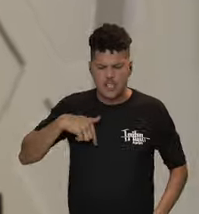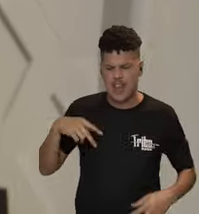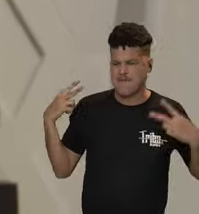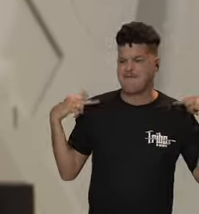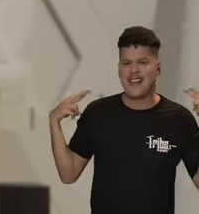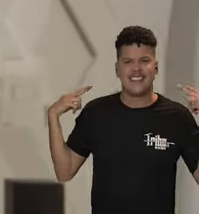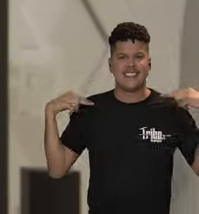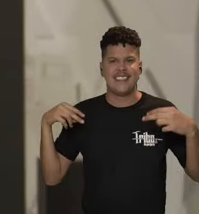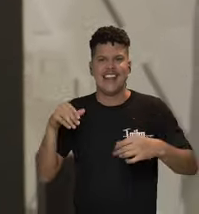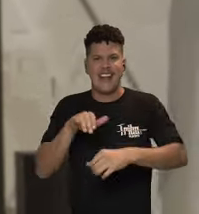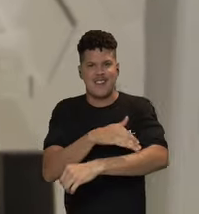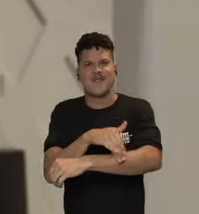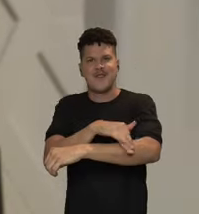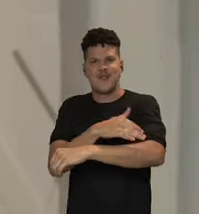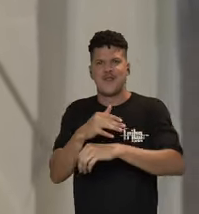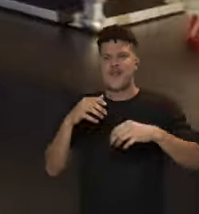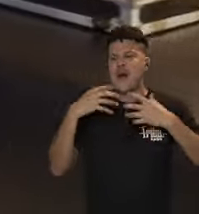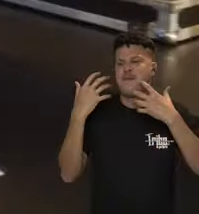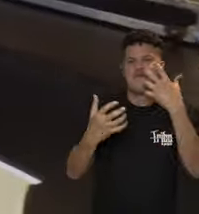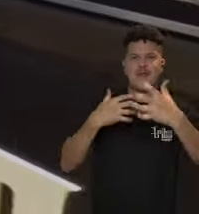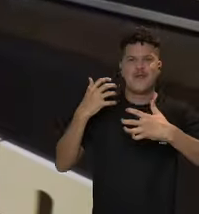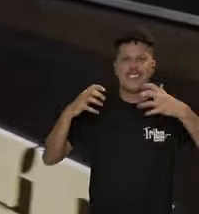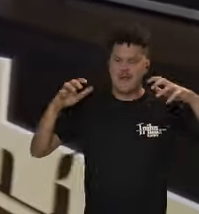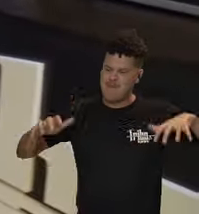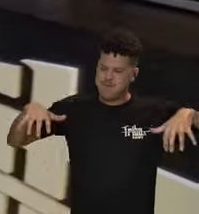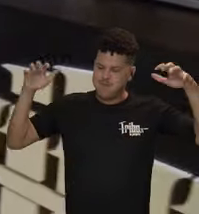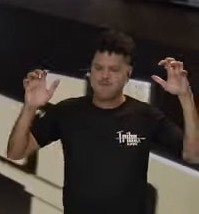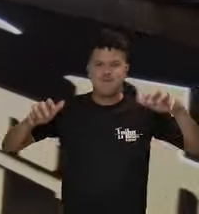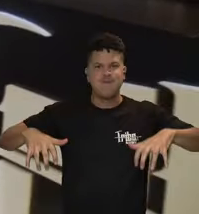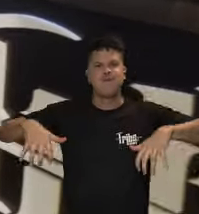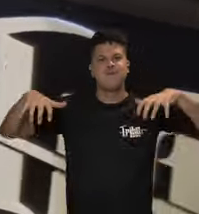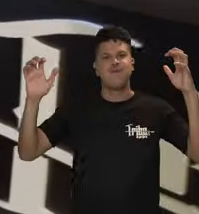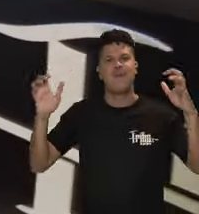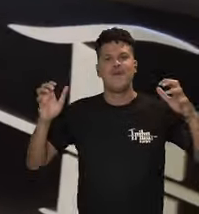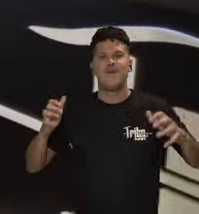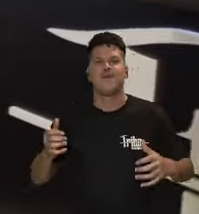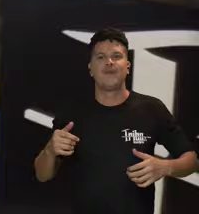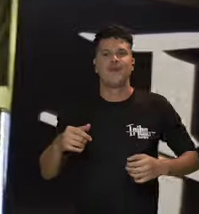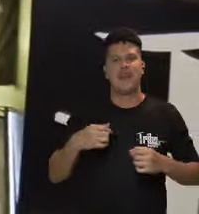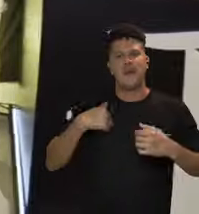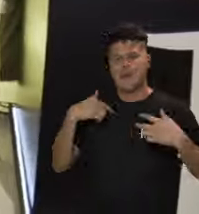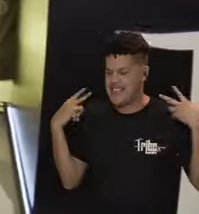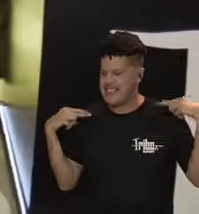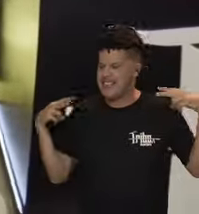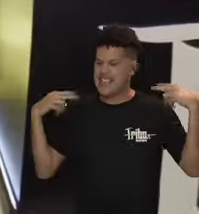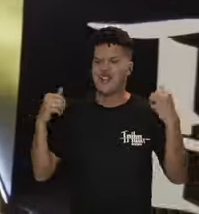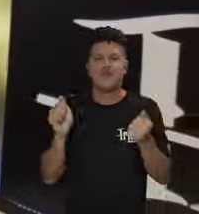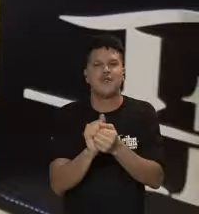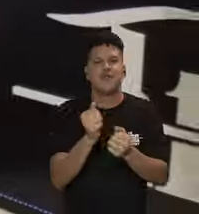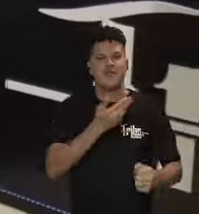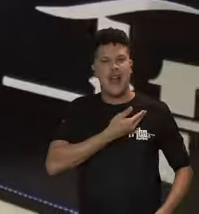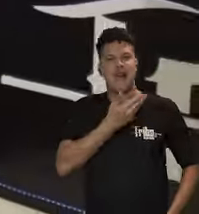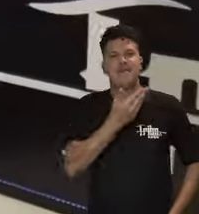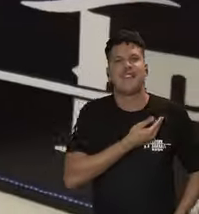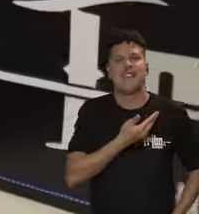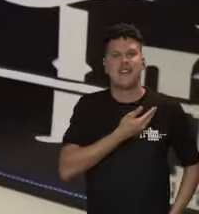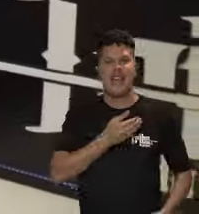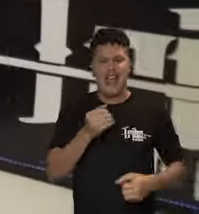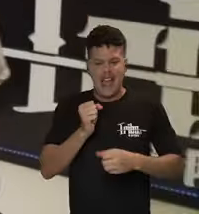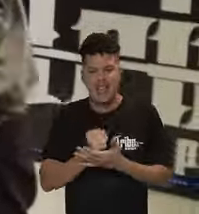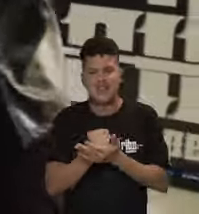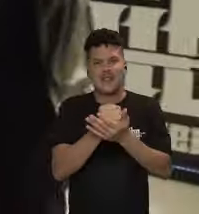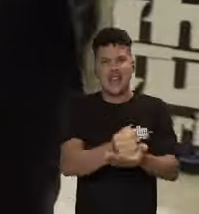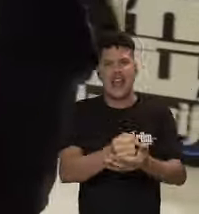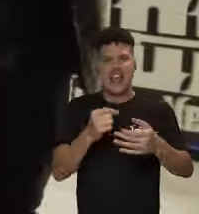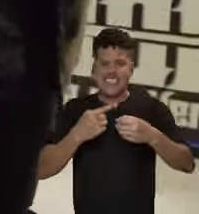na nave, com os graves tremendo o peito. Que vagaceiro, meio bandoleiro, eu e um parceiro contribuindo pra essa cidade